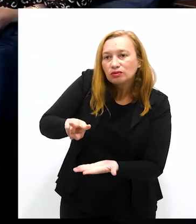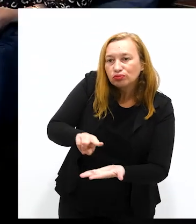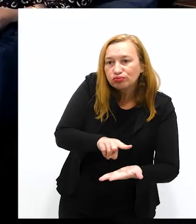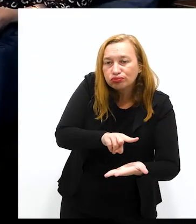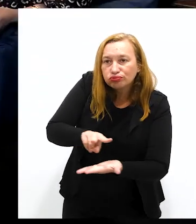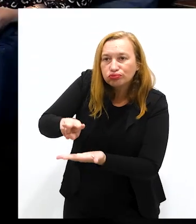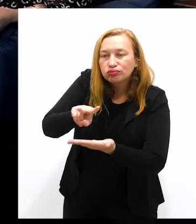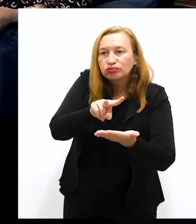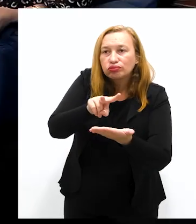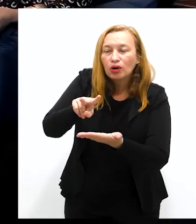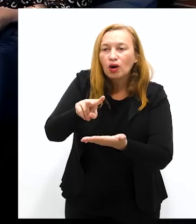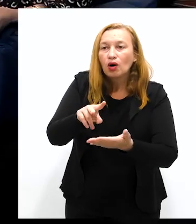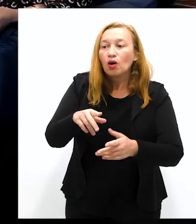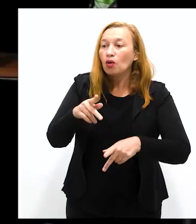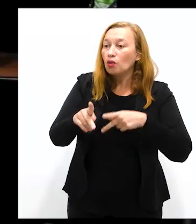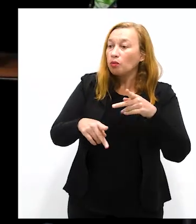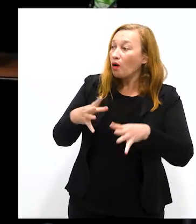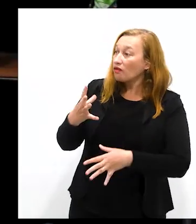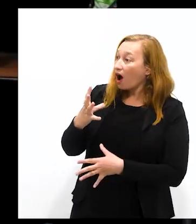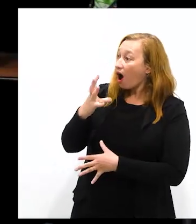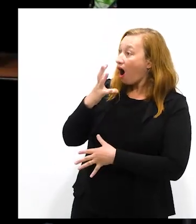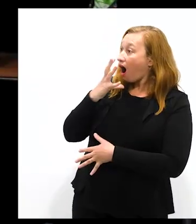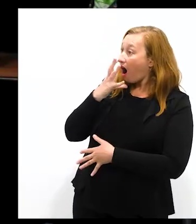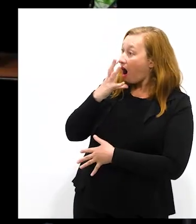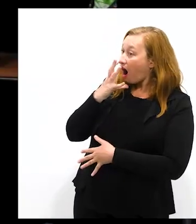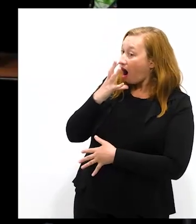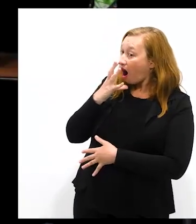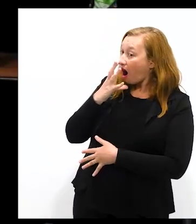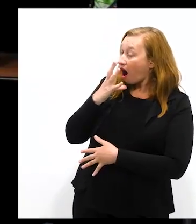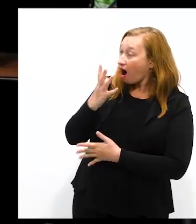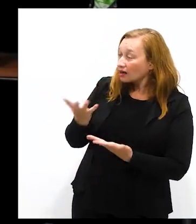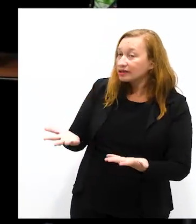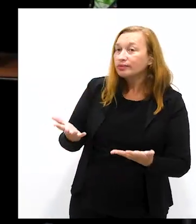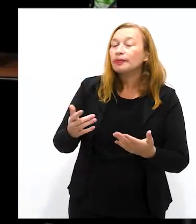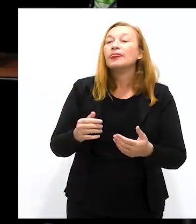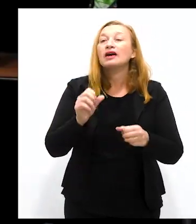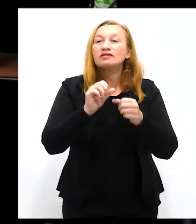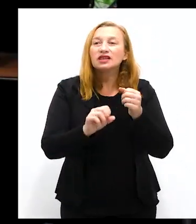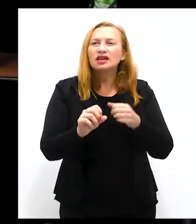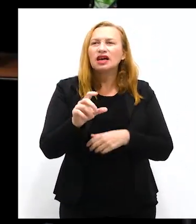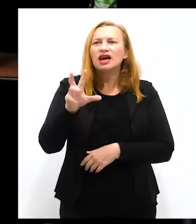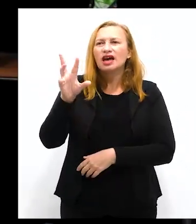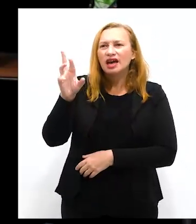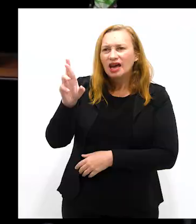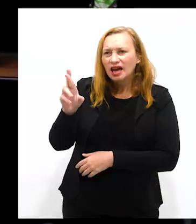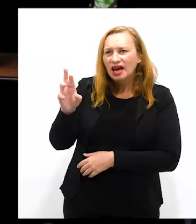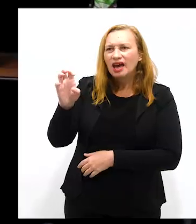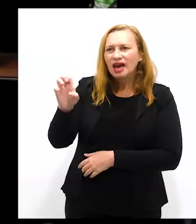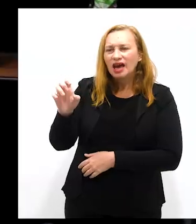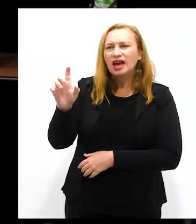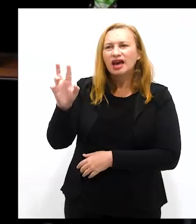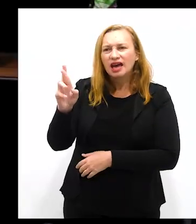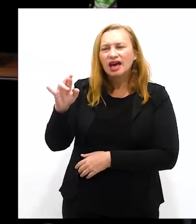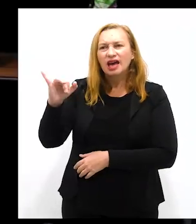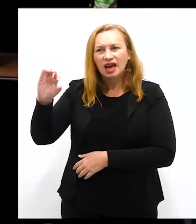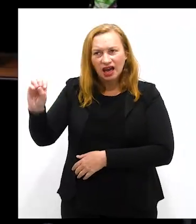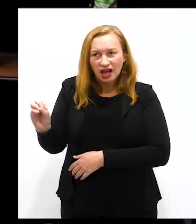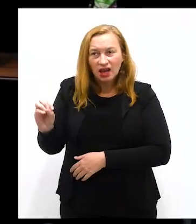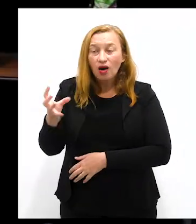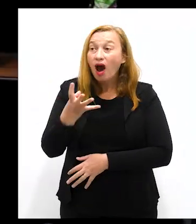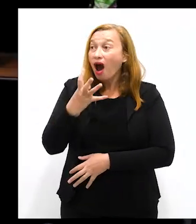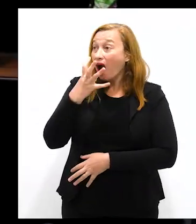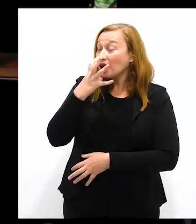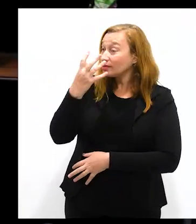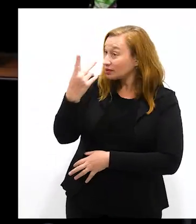pessoas. E a plateia... Eu tive um formato também de uma Paixão de Cristo que foi feita no Recreio, até com uma pessoa que se